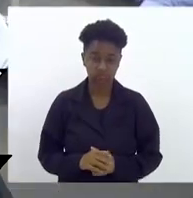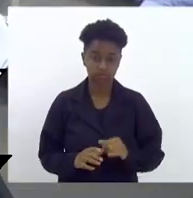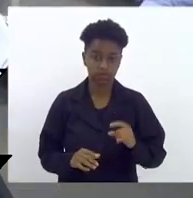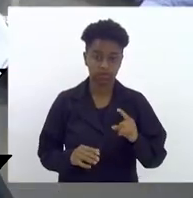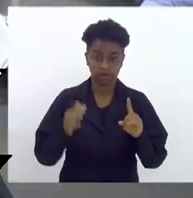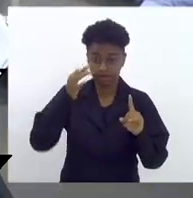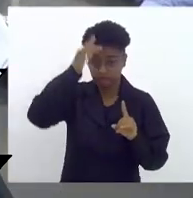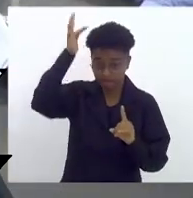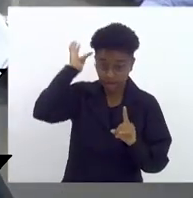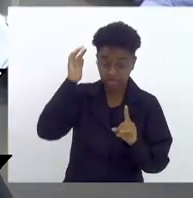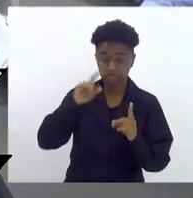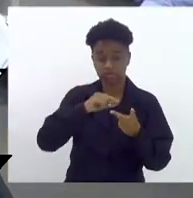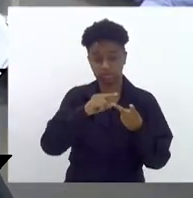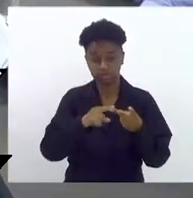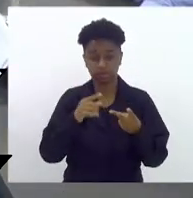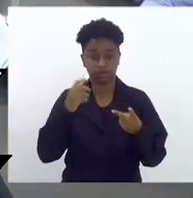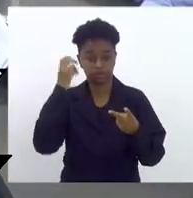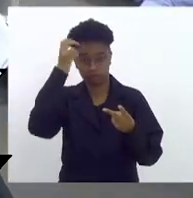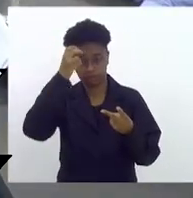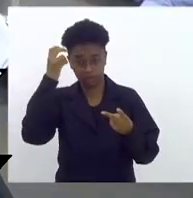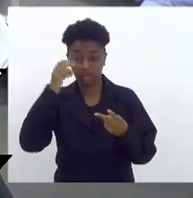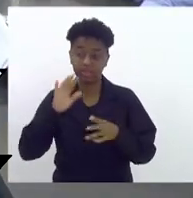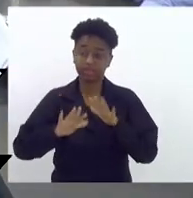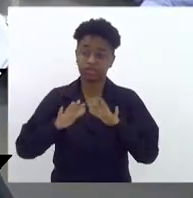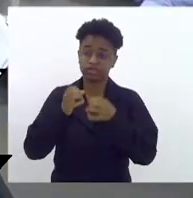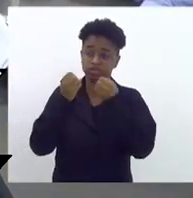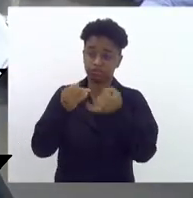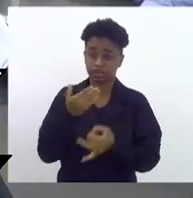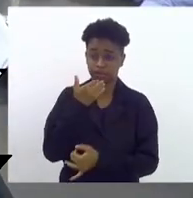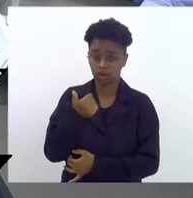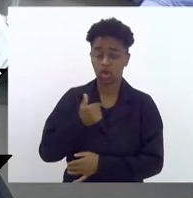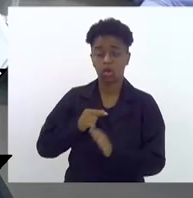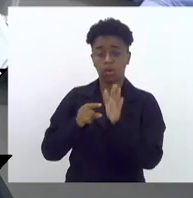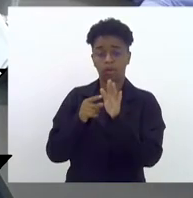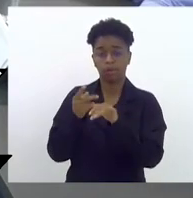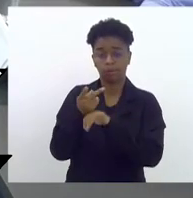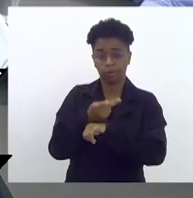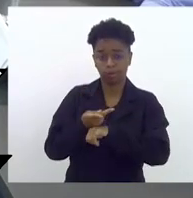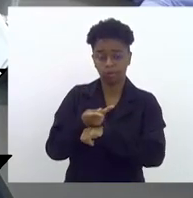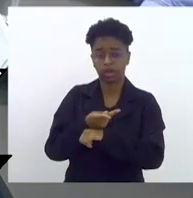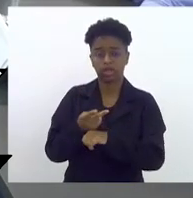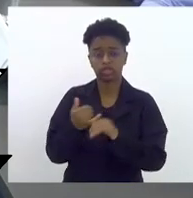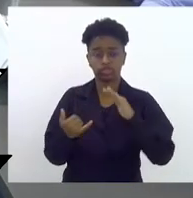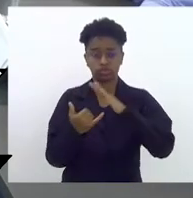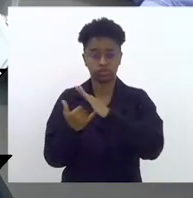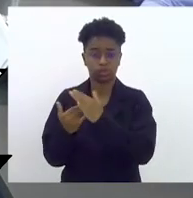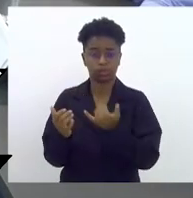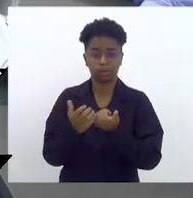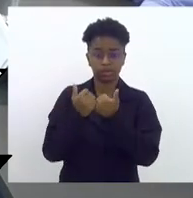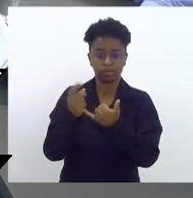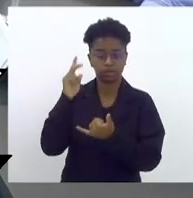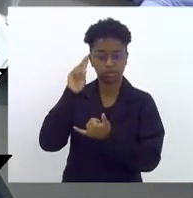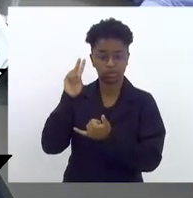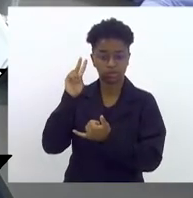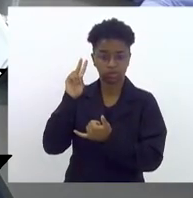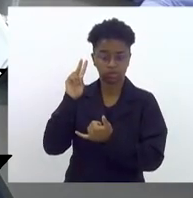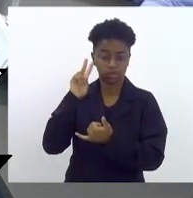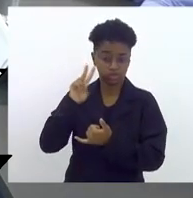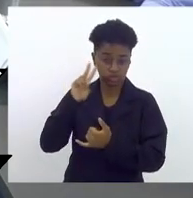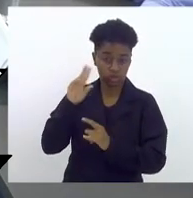acho que talvez possa esclarecer um pouco eu fui buscar aqui no site do Instituto do patrimônio histórica e artístico nacional